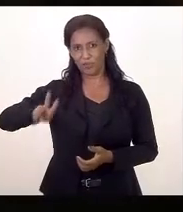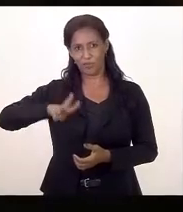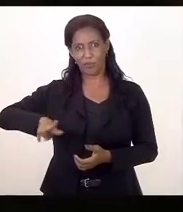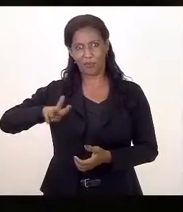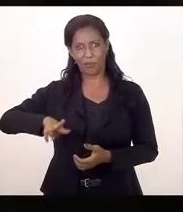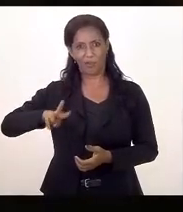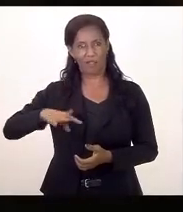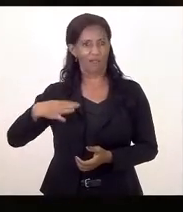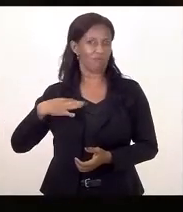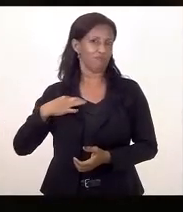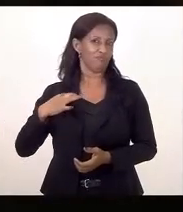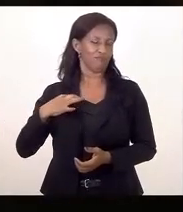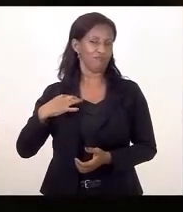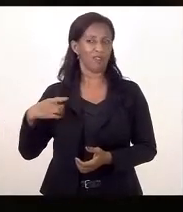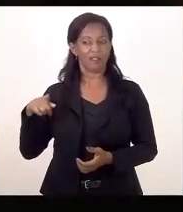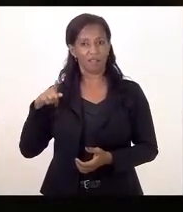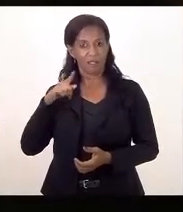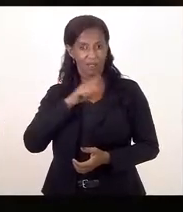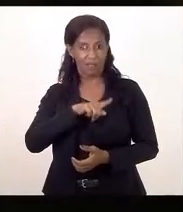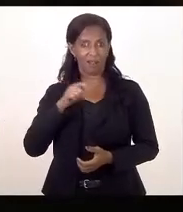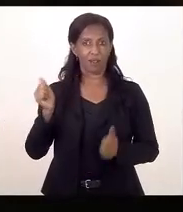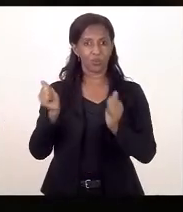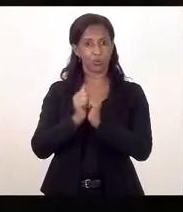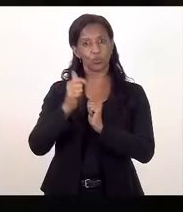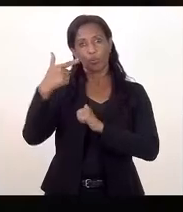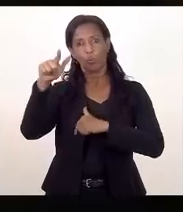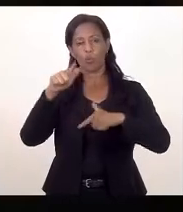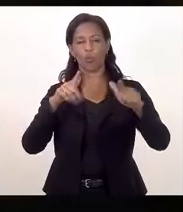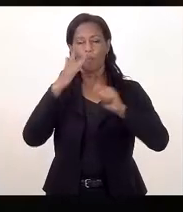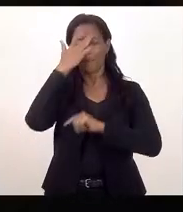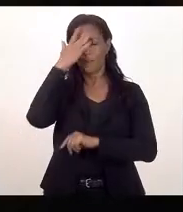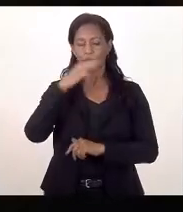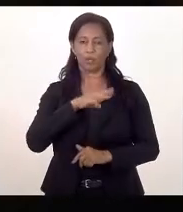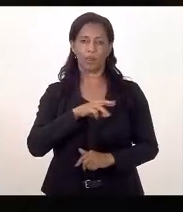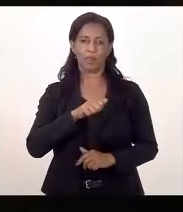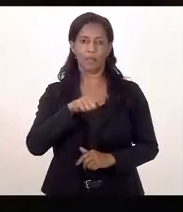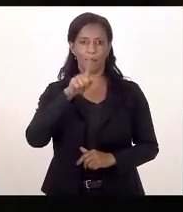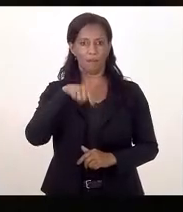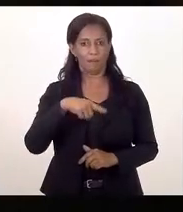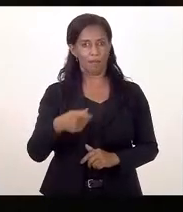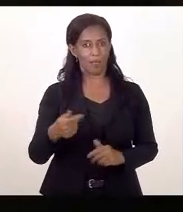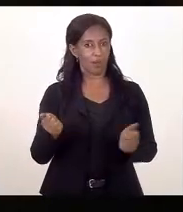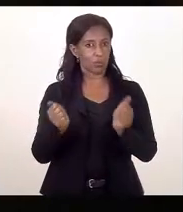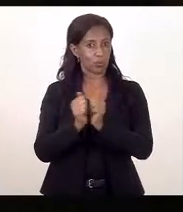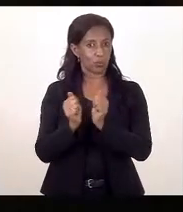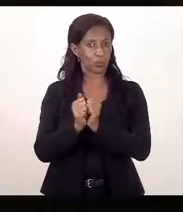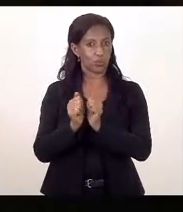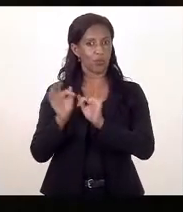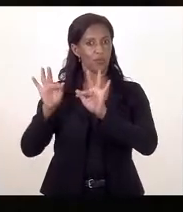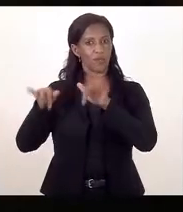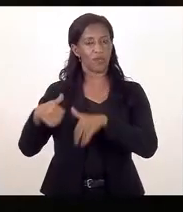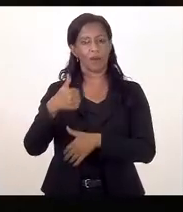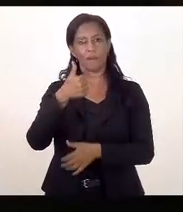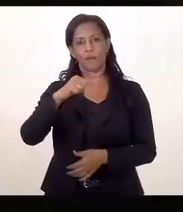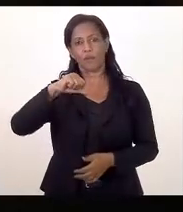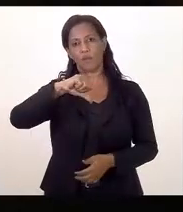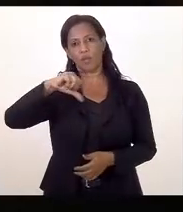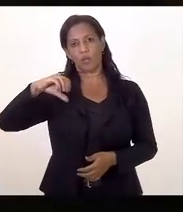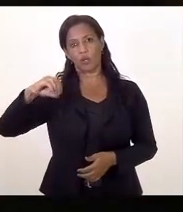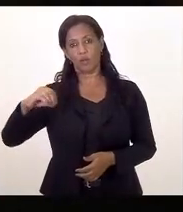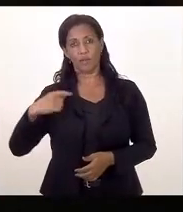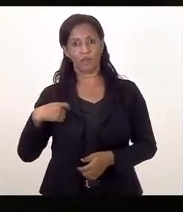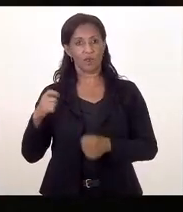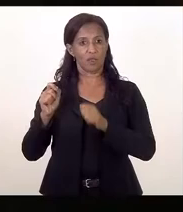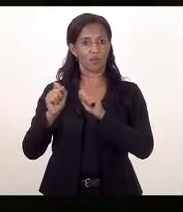que ela, junto com outras pessoas da Maré, lançou no Complexo da Maré no final dos anos 90. Eu